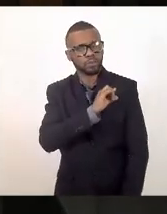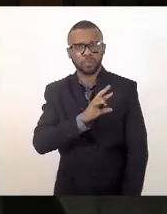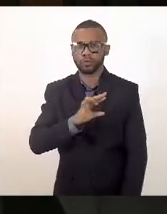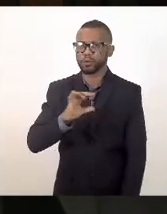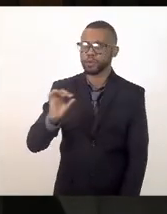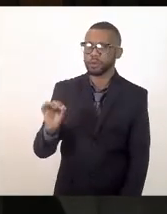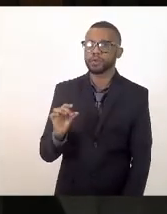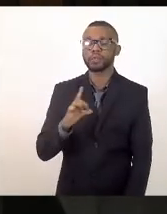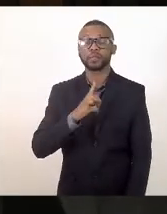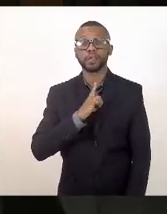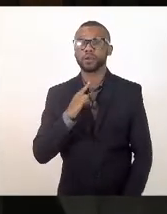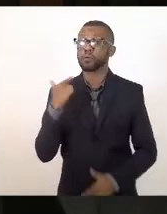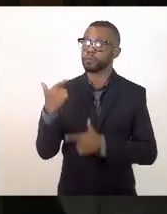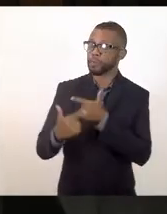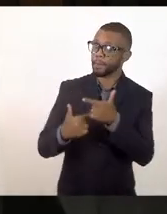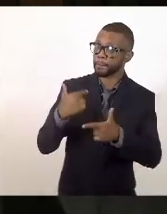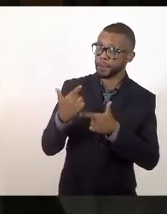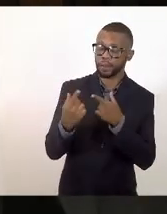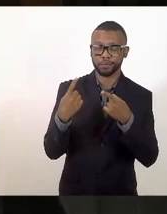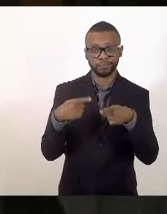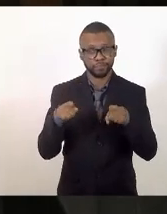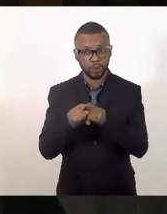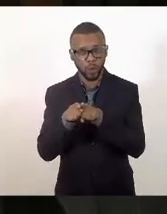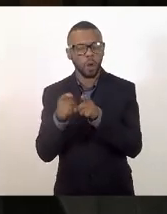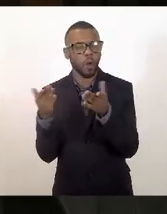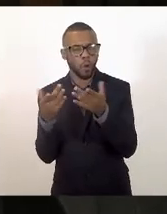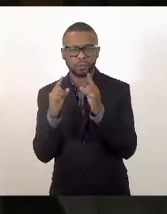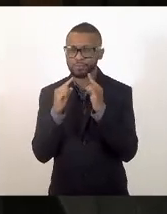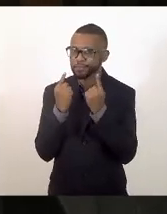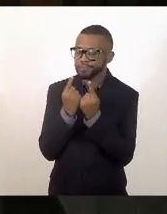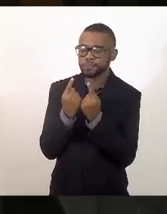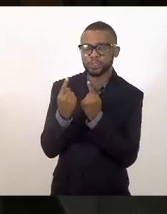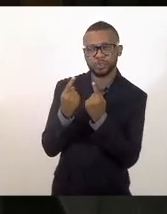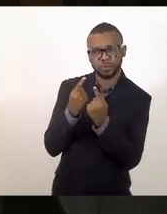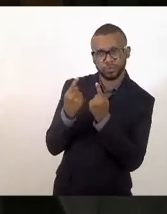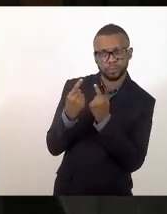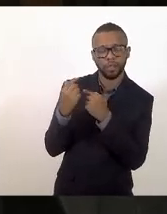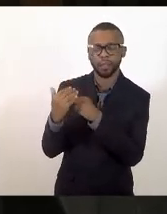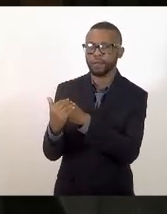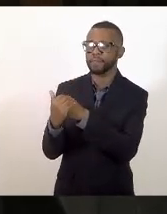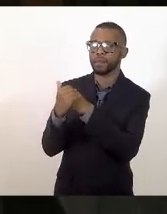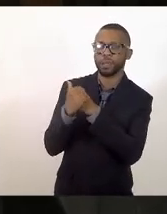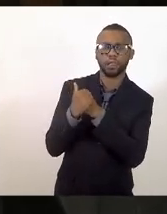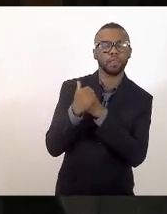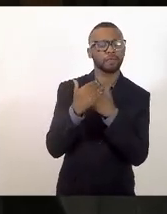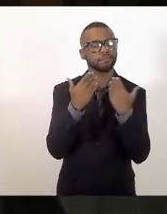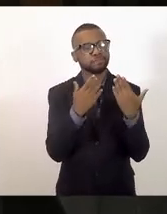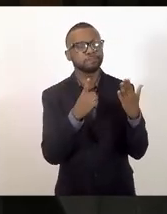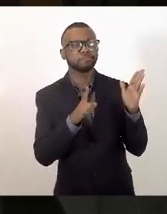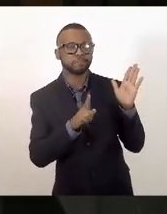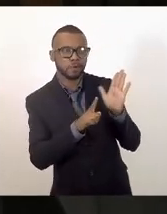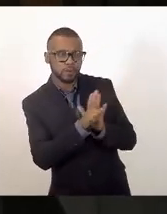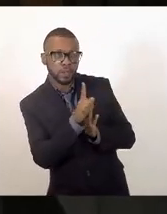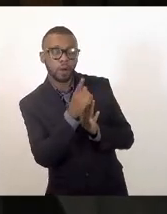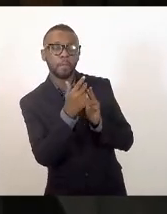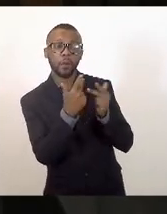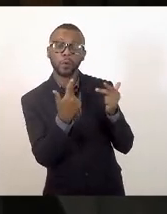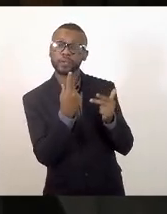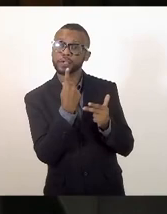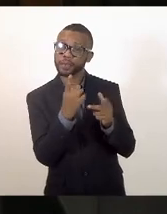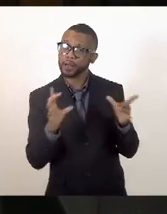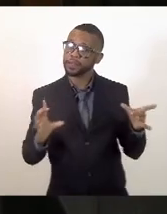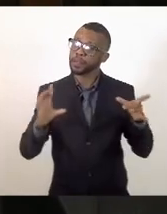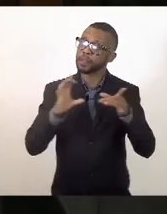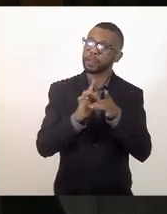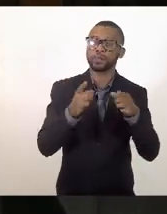que, fruto ao trabalho que desempenhamos lá na comissão hoje, que temos desempenhado, vieram me questionar algo que deve ser inerente ao seu mandato também,